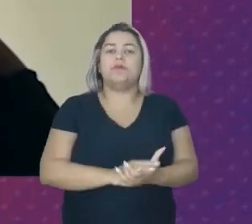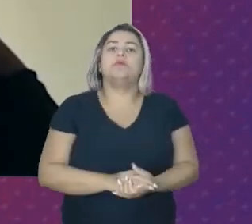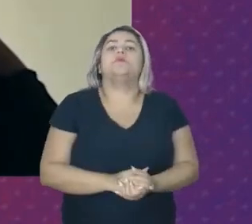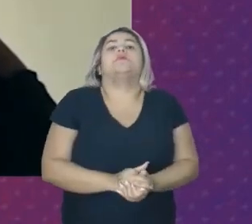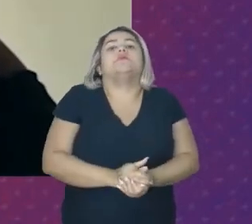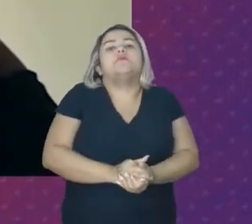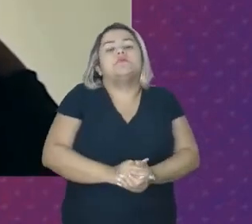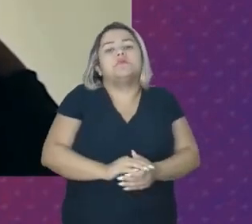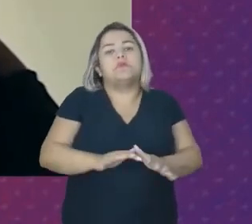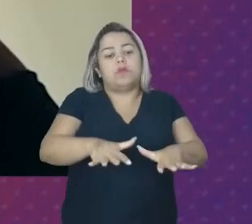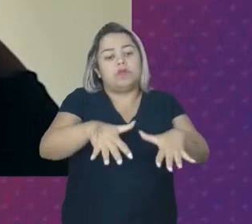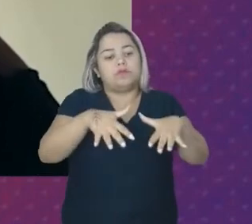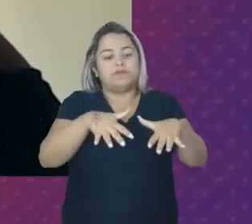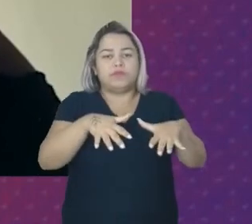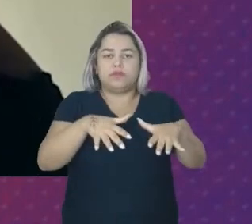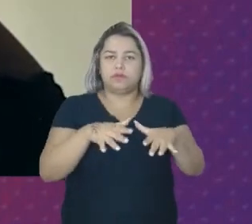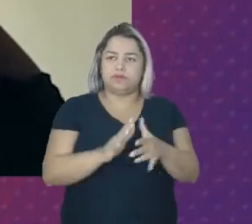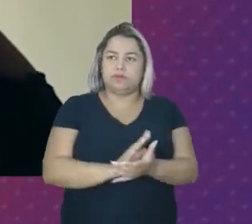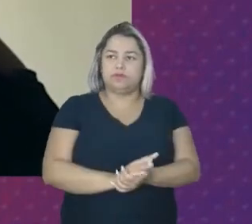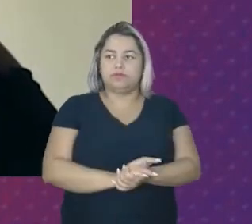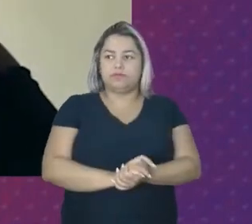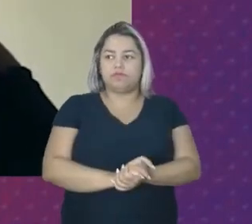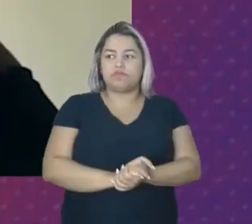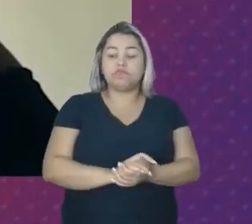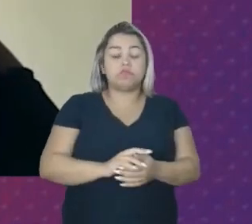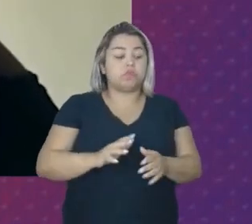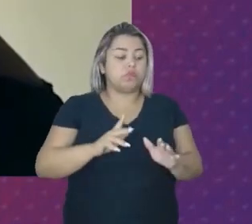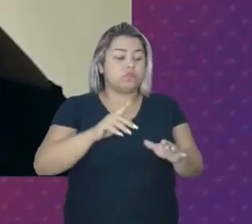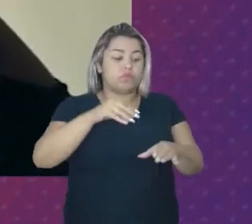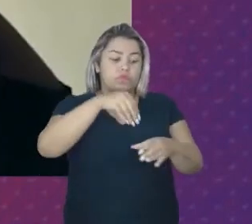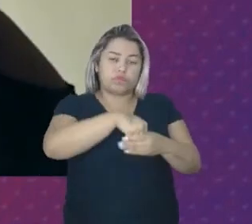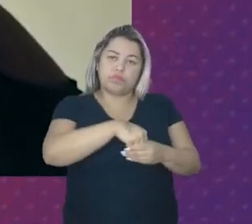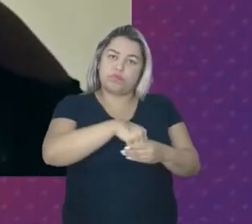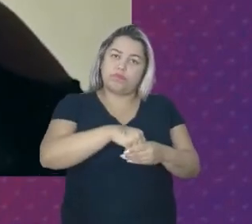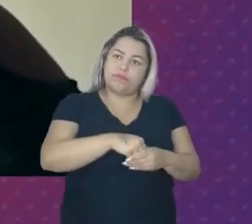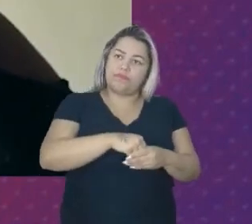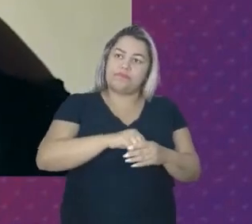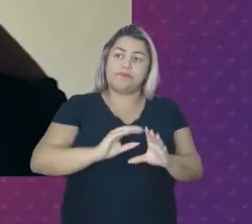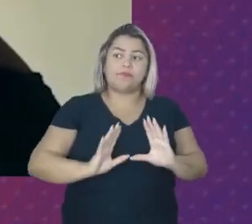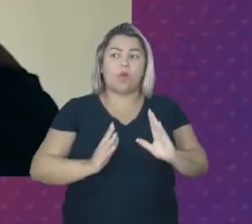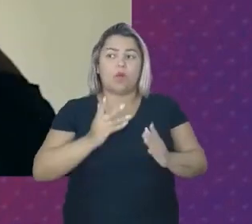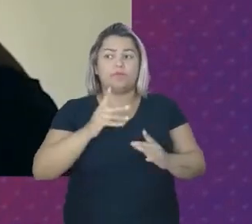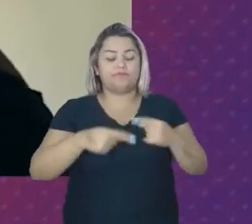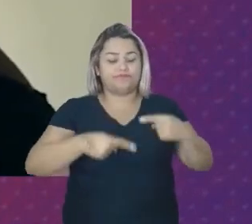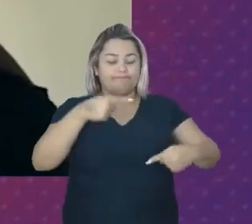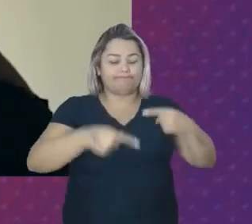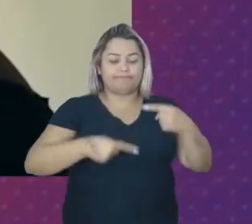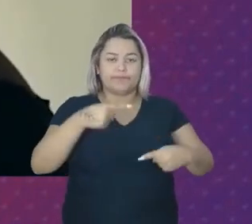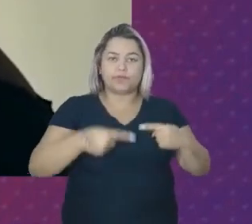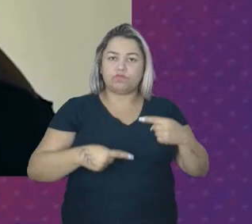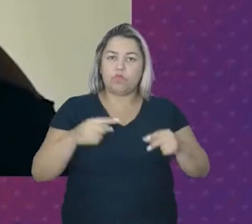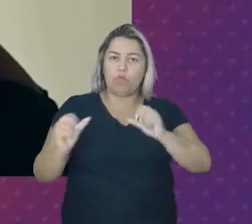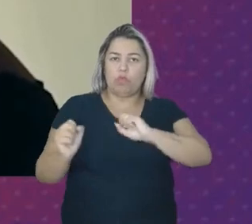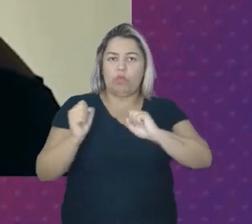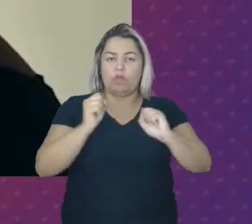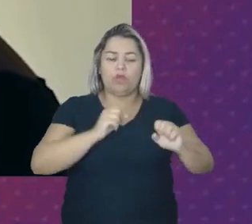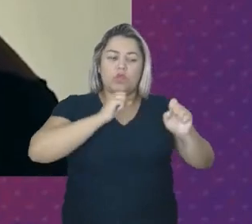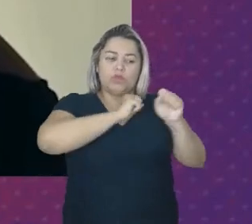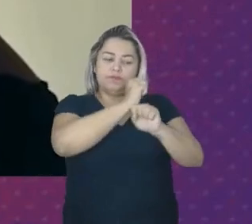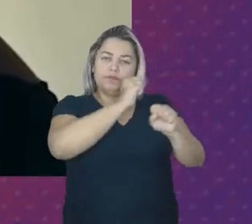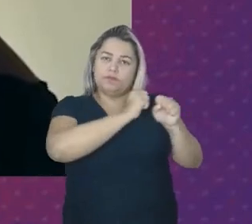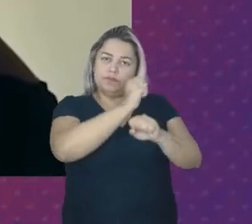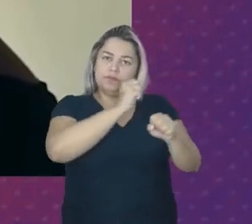nas avenidas desfilando, o papel da mulher dentro do carnaval, enfim, haviam vários debates. Isso também pode ser construído